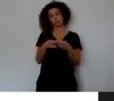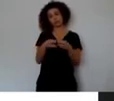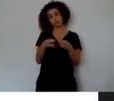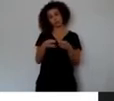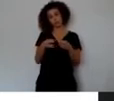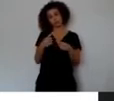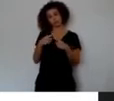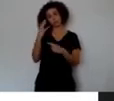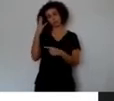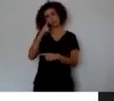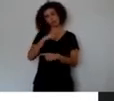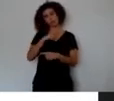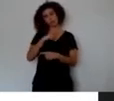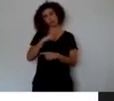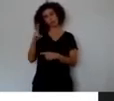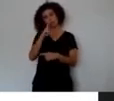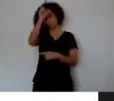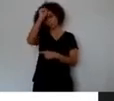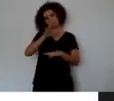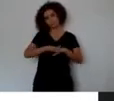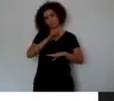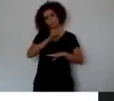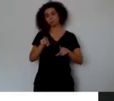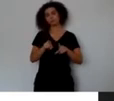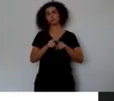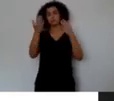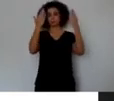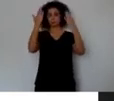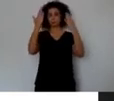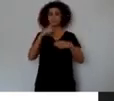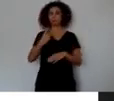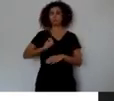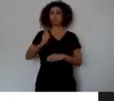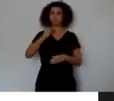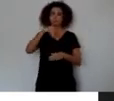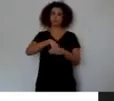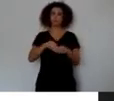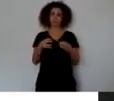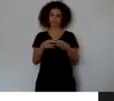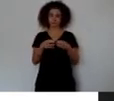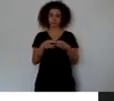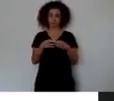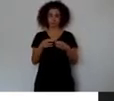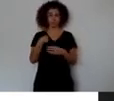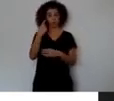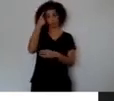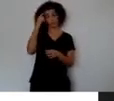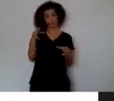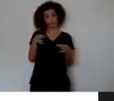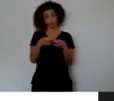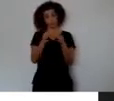né? E também porque a psicologia vem atuando cada vez mais em grupo. Eu pensei em um tipo de grupo específico, que é o